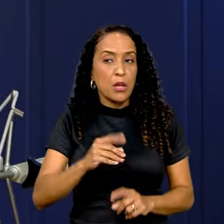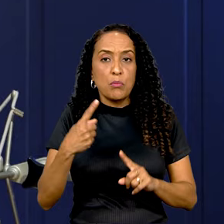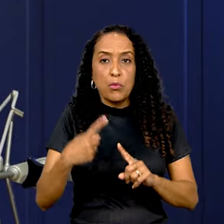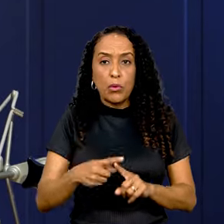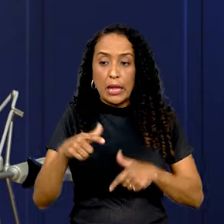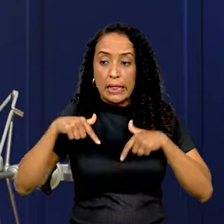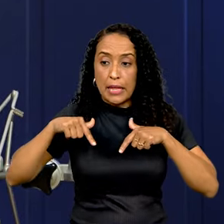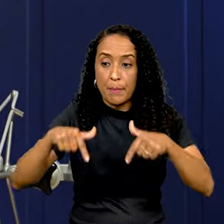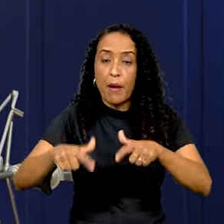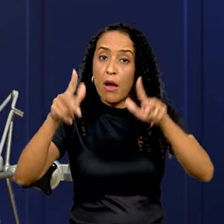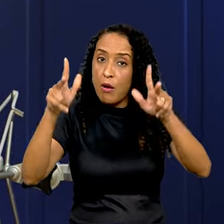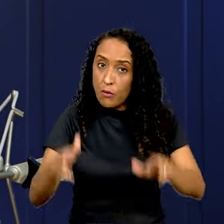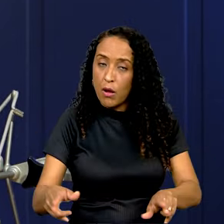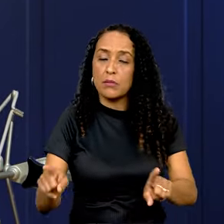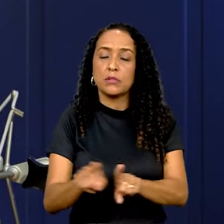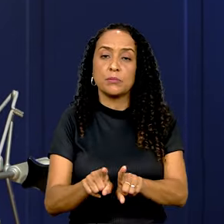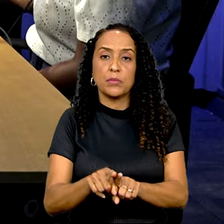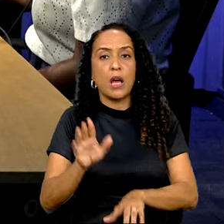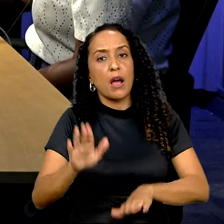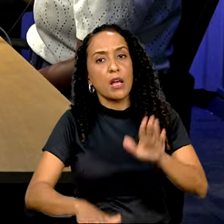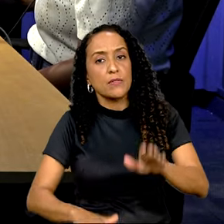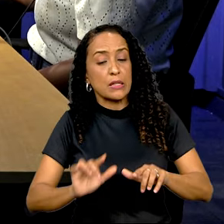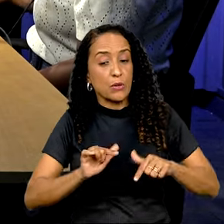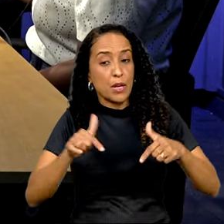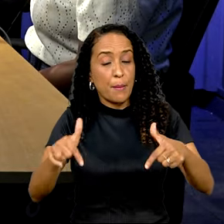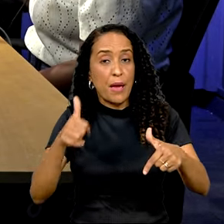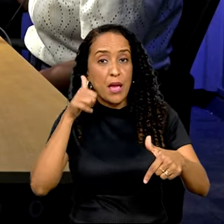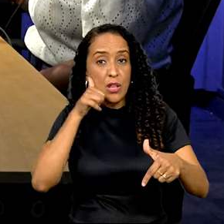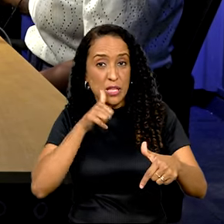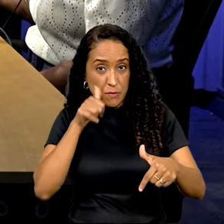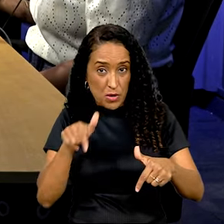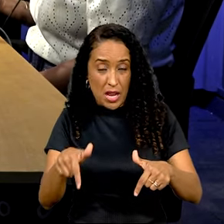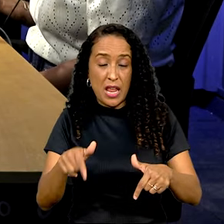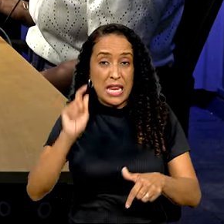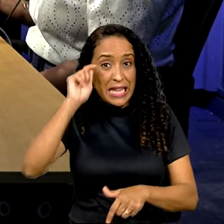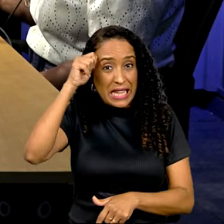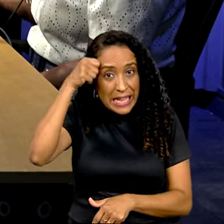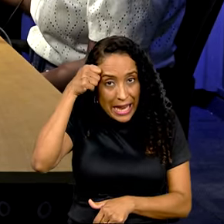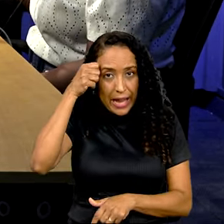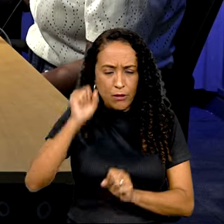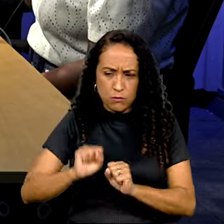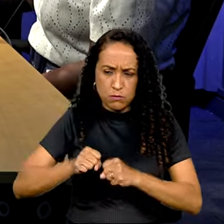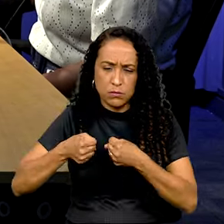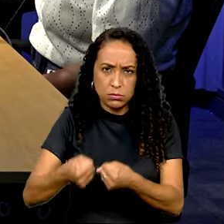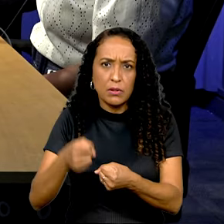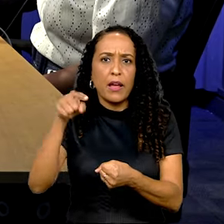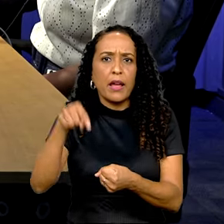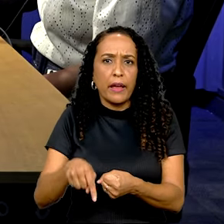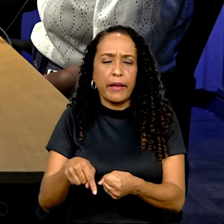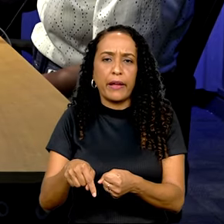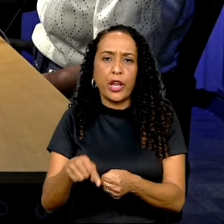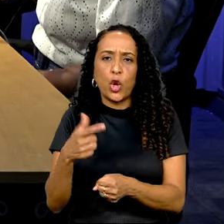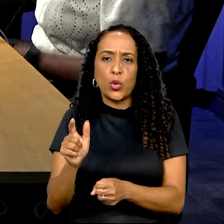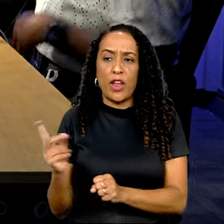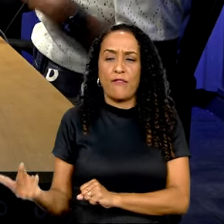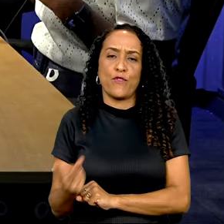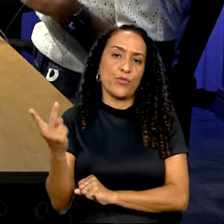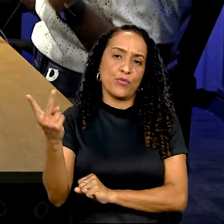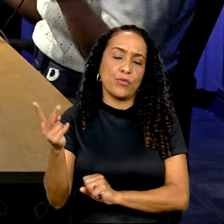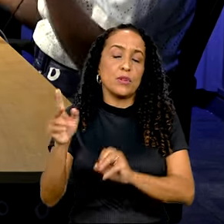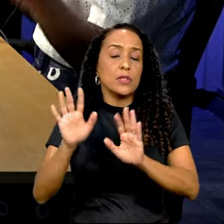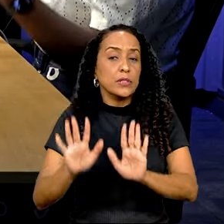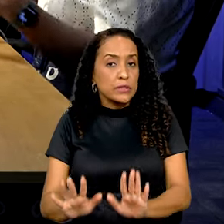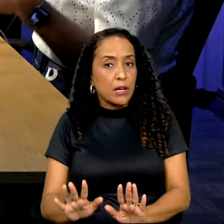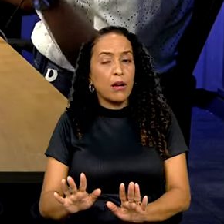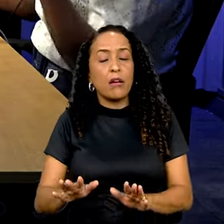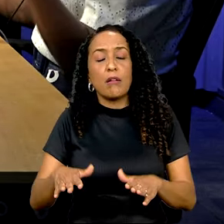valor porque sabemos que muitas vezes o trabalho que as mulheres que as mulheres negras desempenham é um trabalho subvalorizado